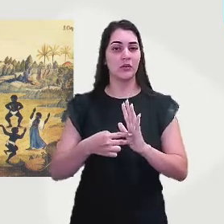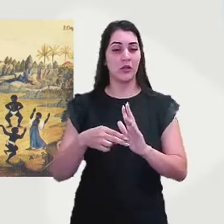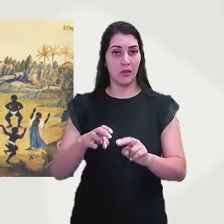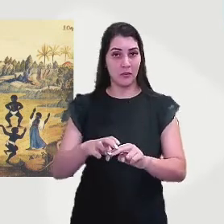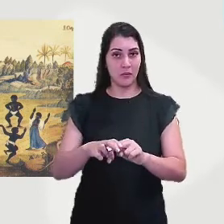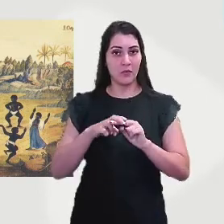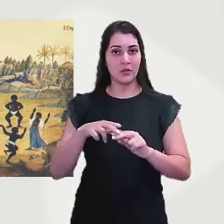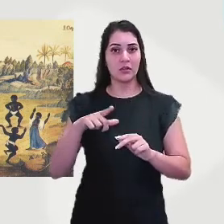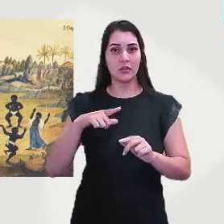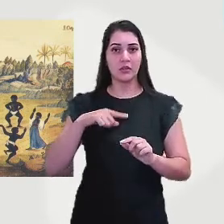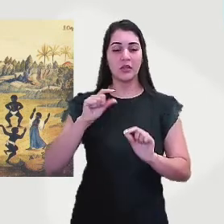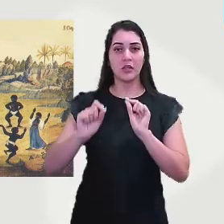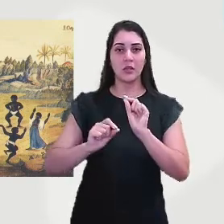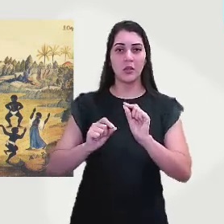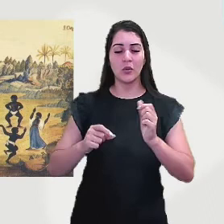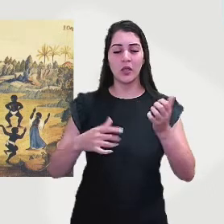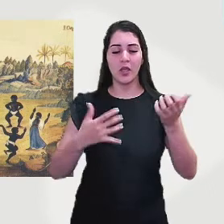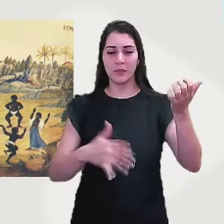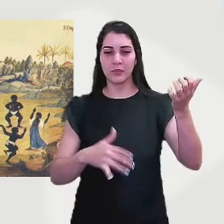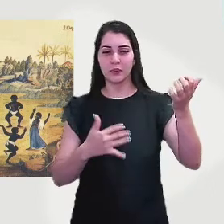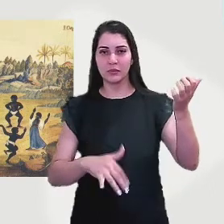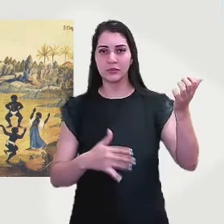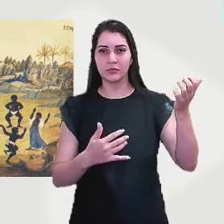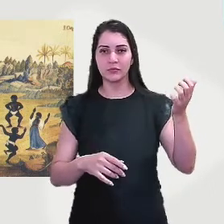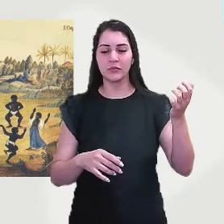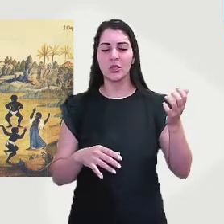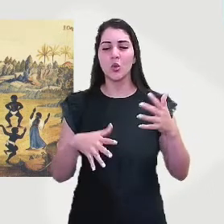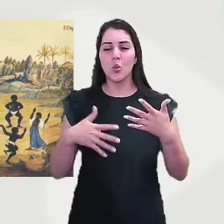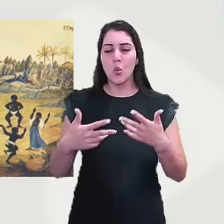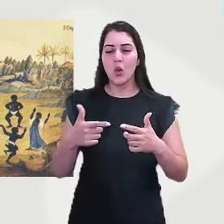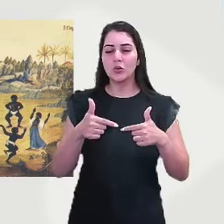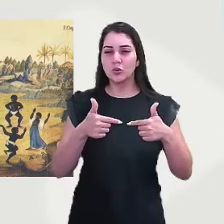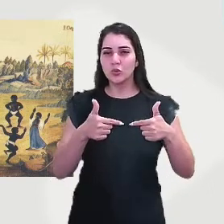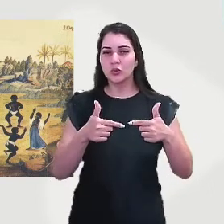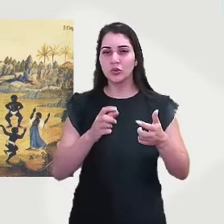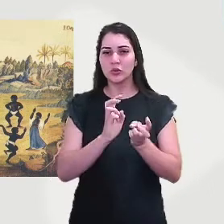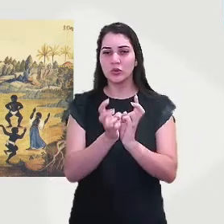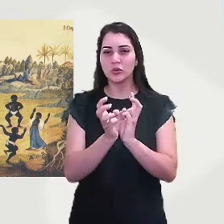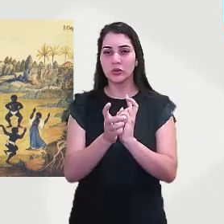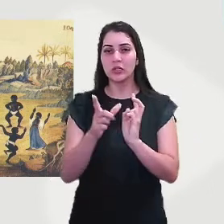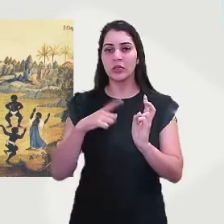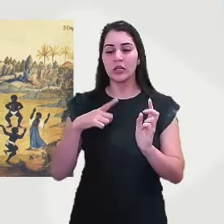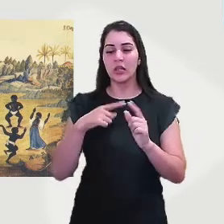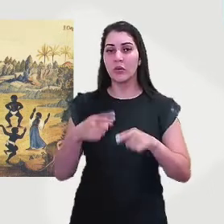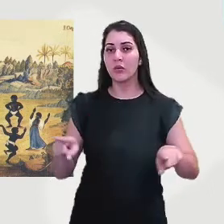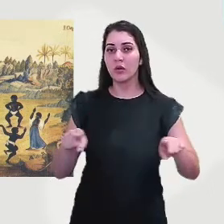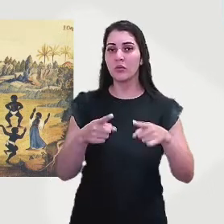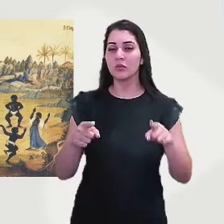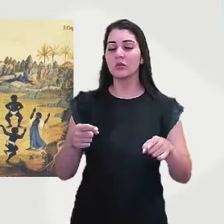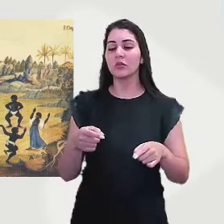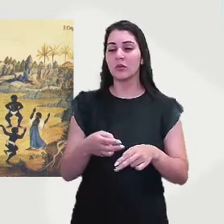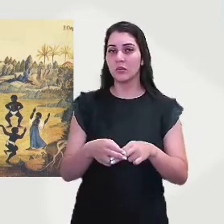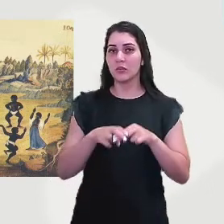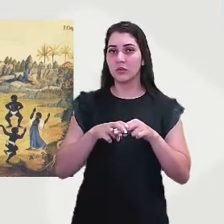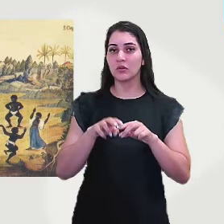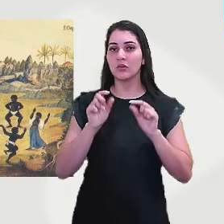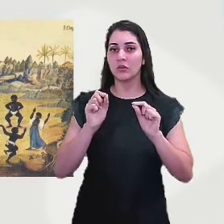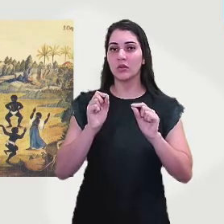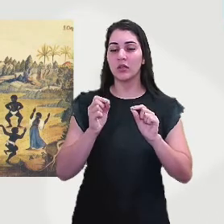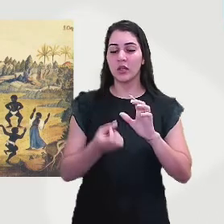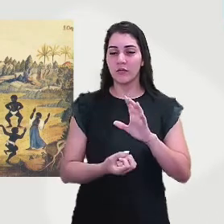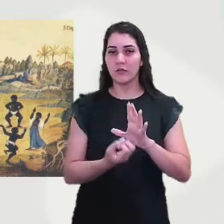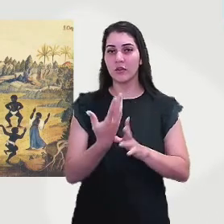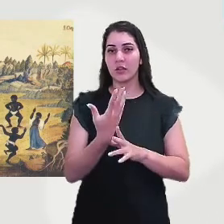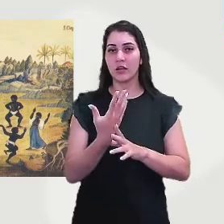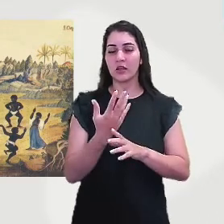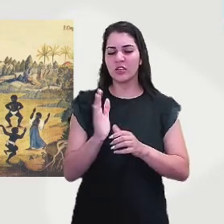o birimbau e sempre, quando estão lutando na capoeira, sempre tem uma música, que aquilo ali surgiu com o objetivo de